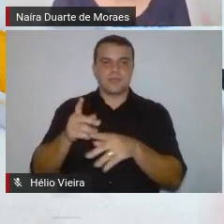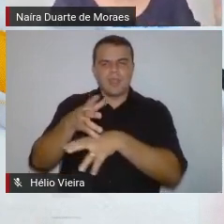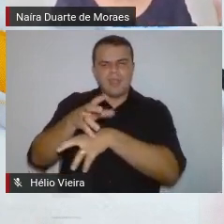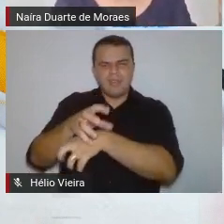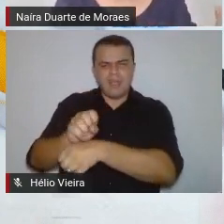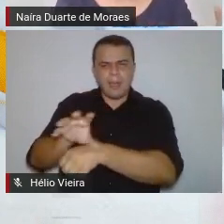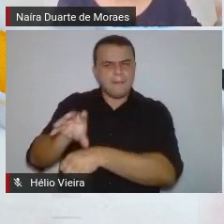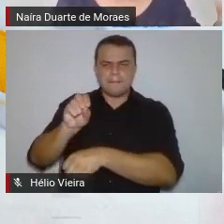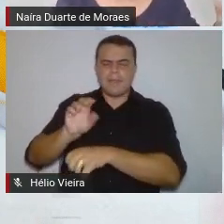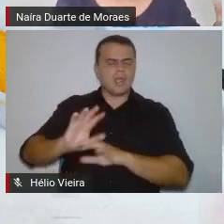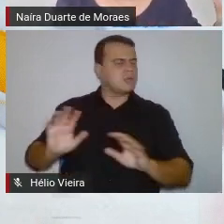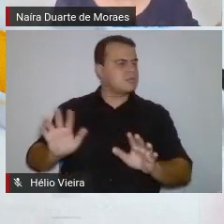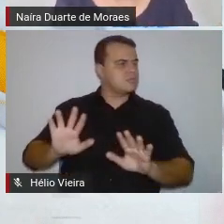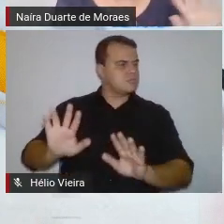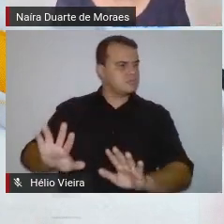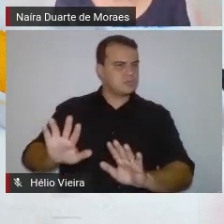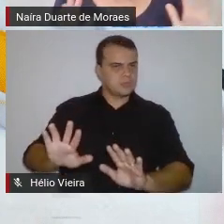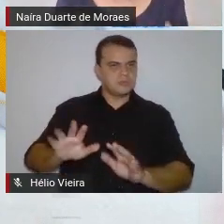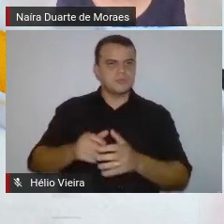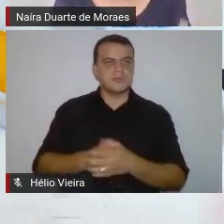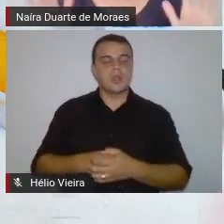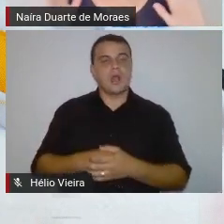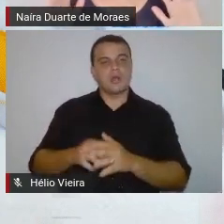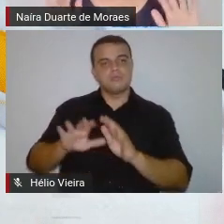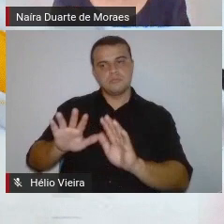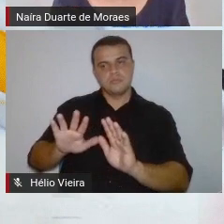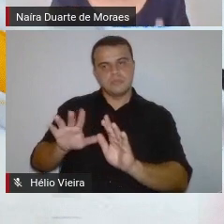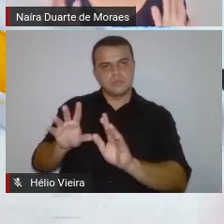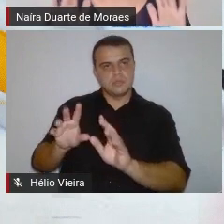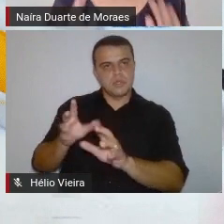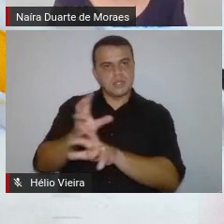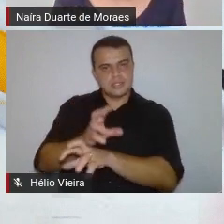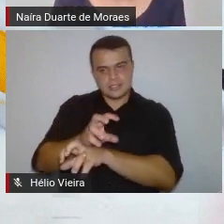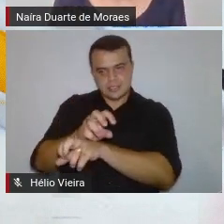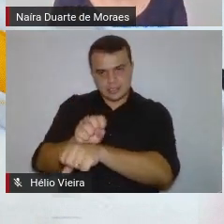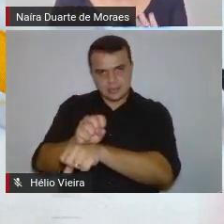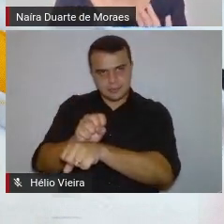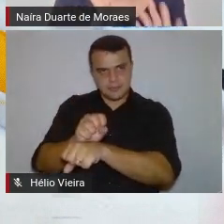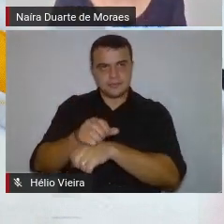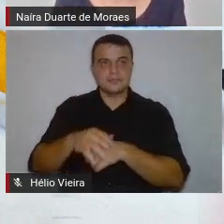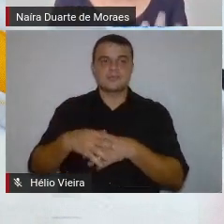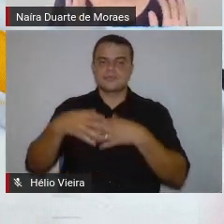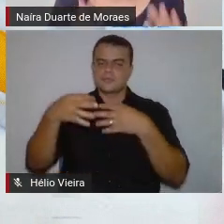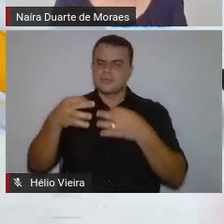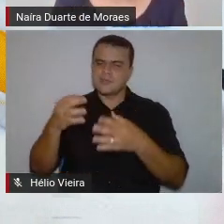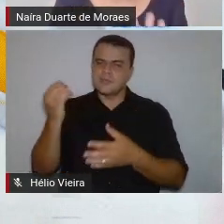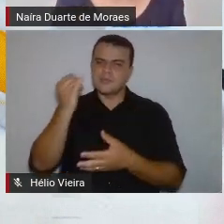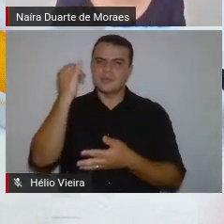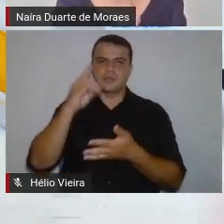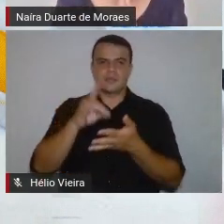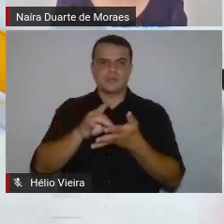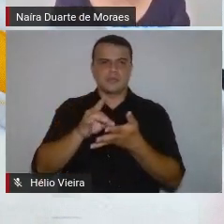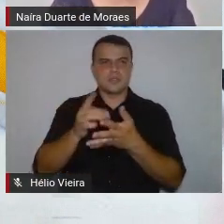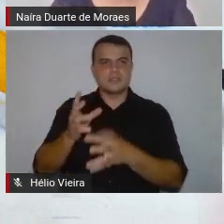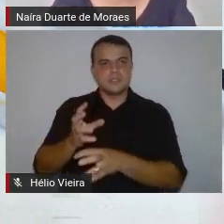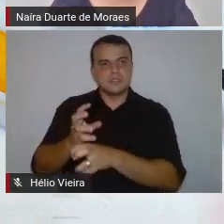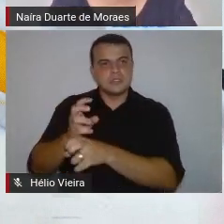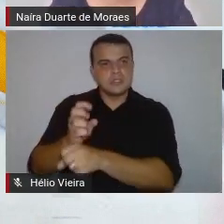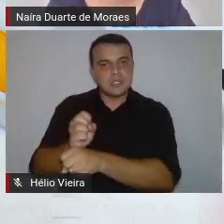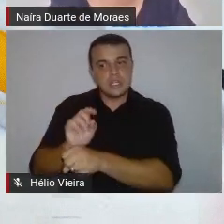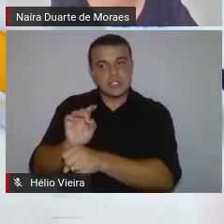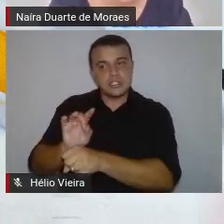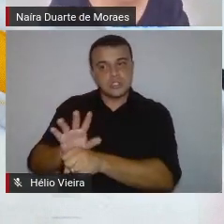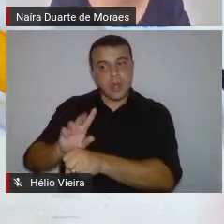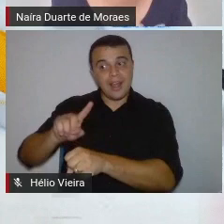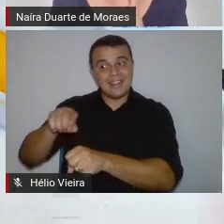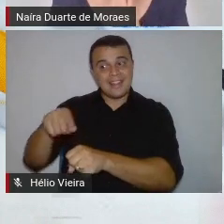mexam com esse papel enquanto ele estiver molhado. Deixa ele secar. É essencial que a aquarela seque. A gente só mexe nela depois